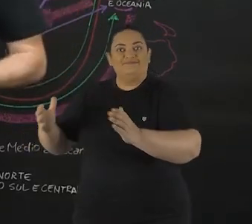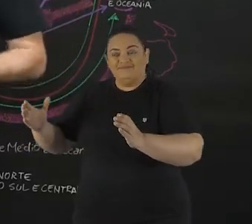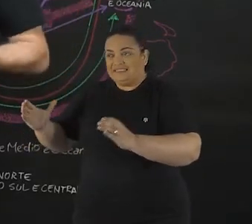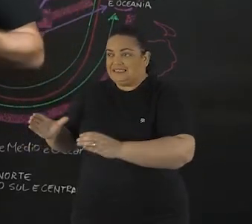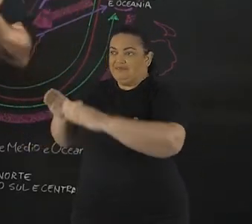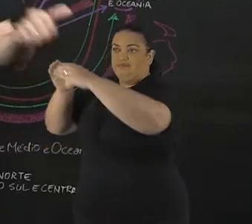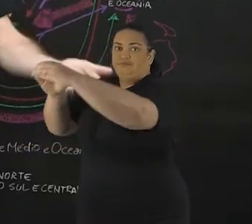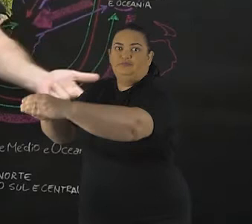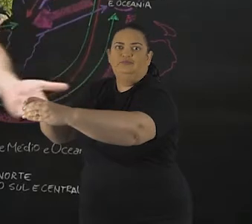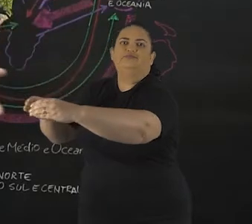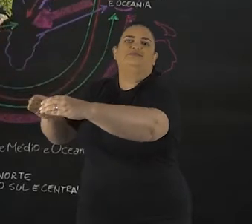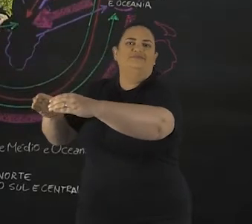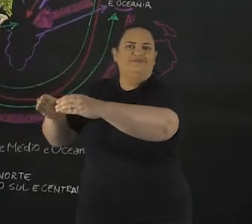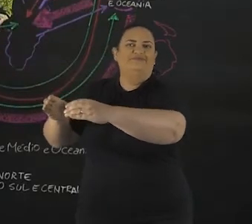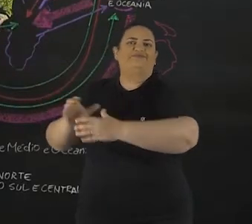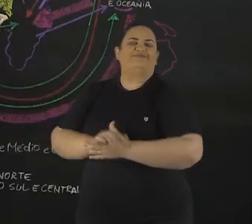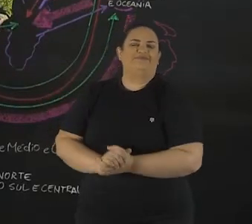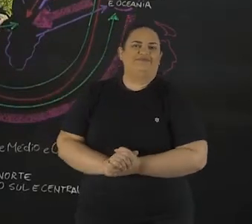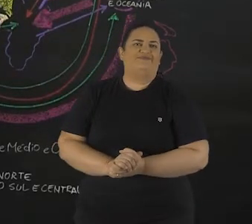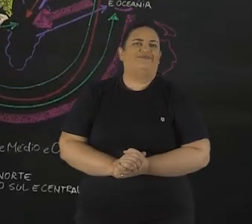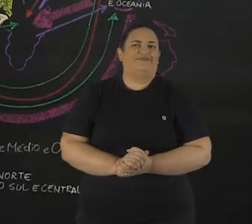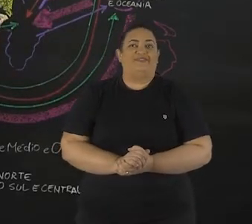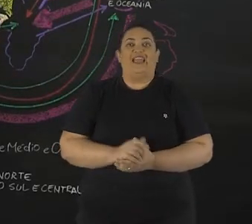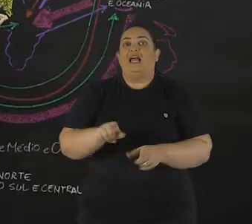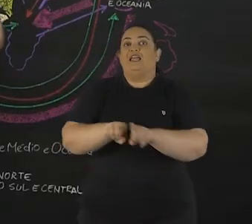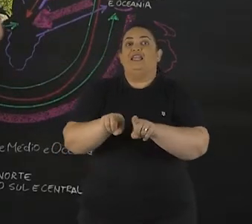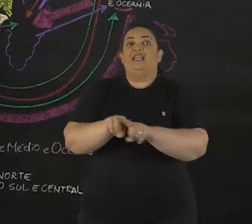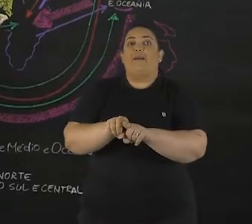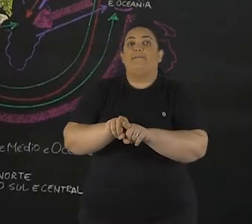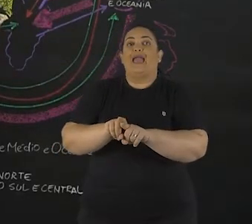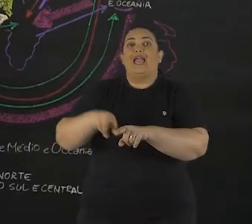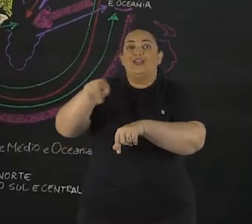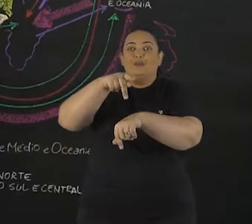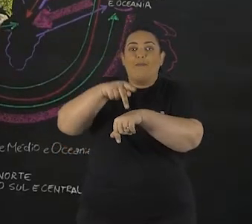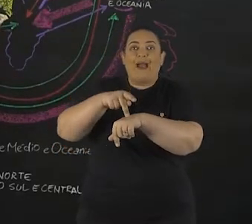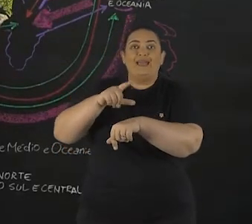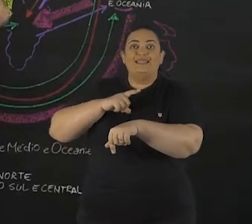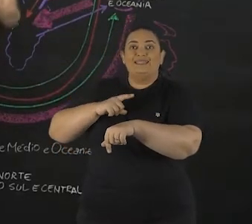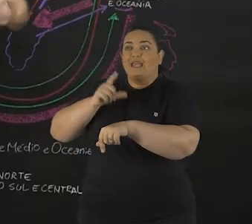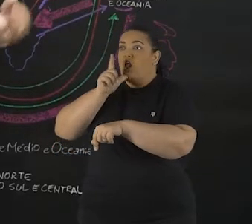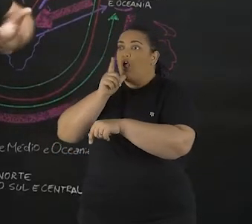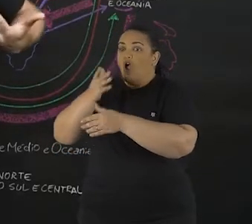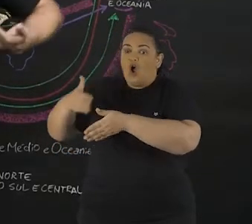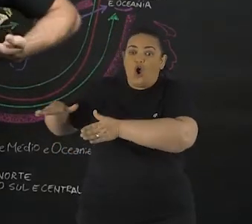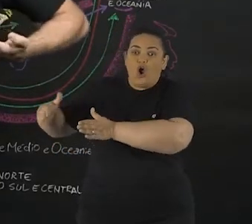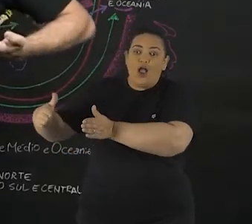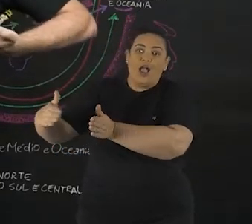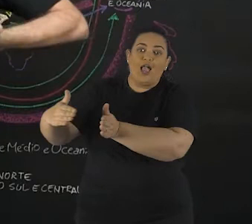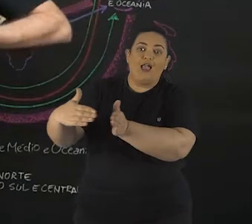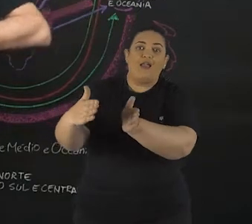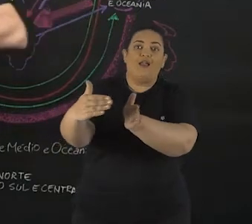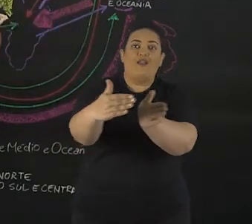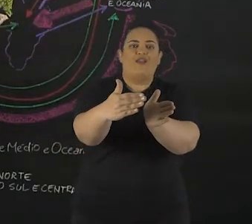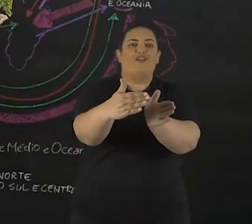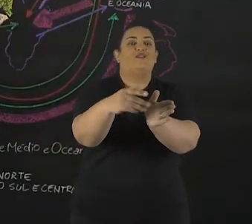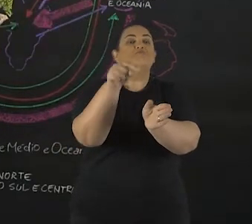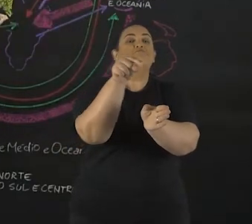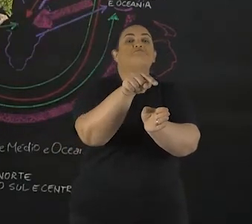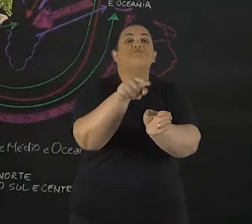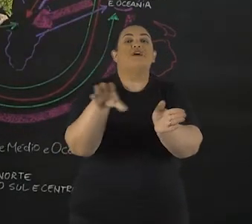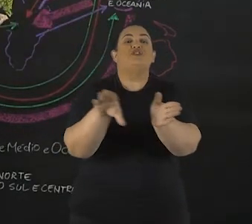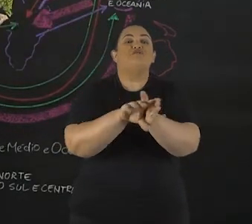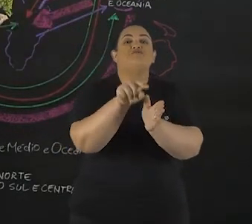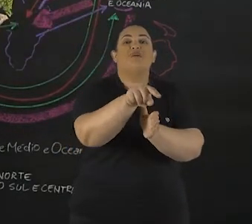mais importantes. Técnicas que fazem canais artificiais, fazendo com que esses navios entrem pelos